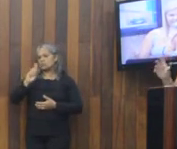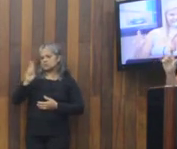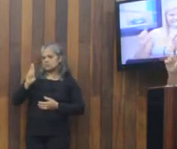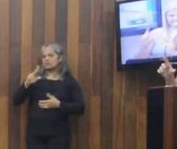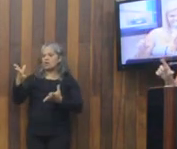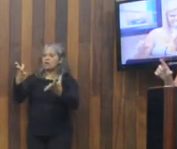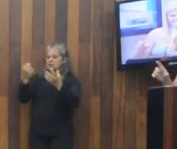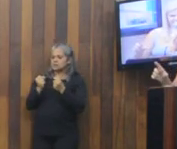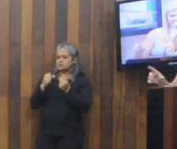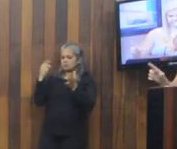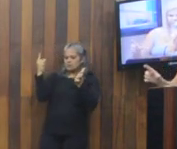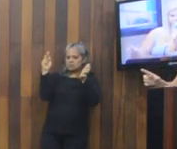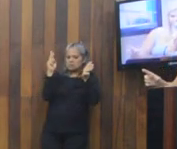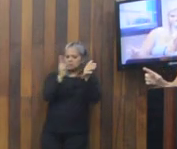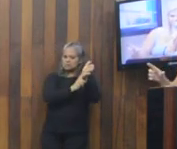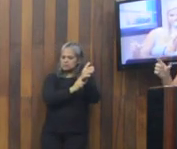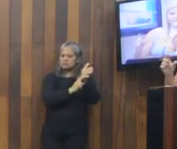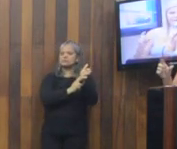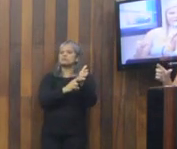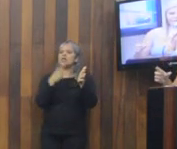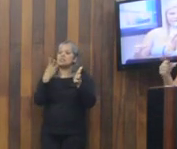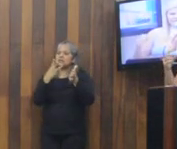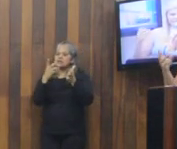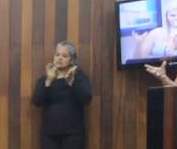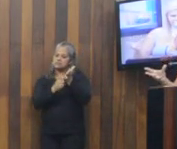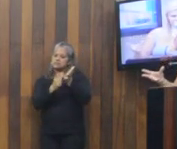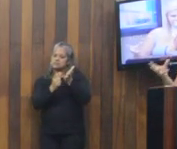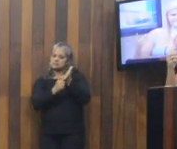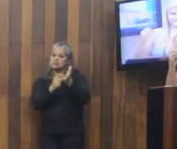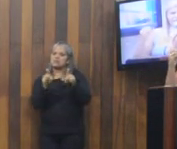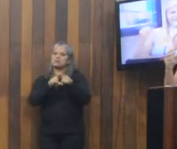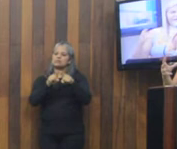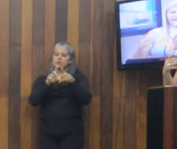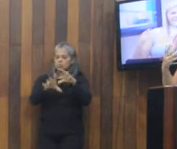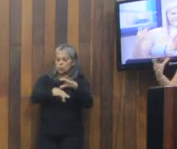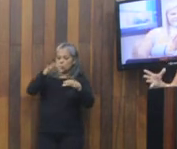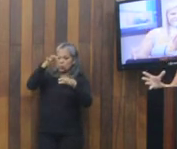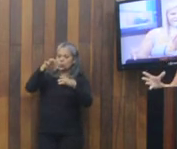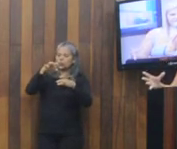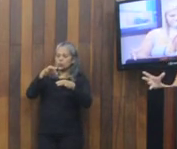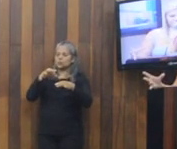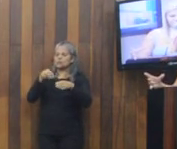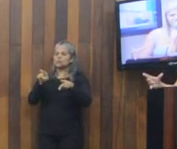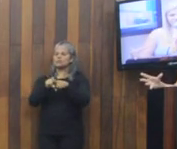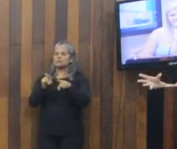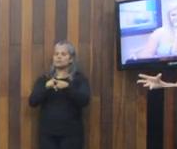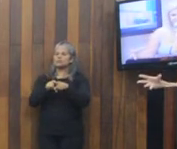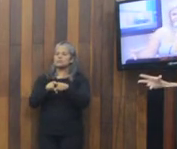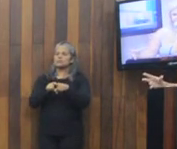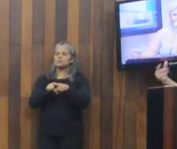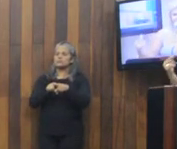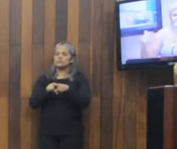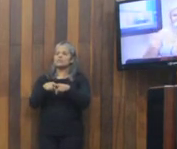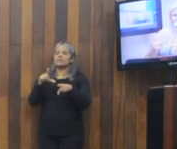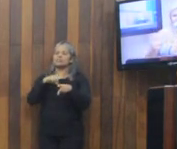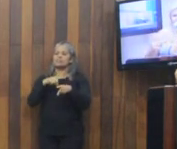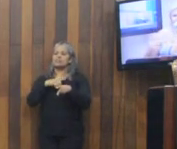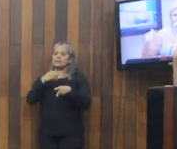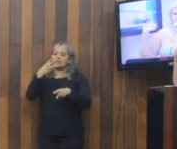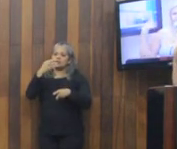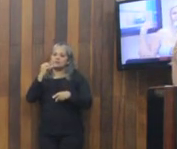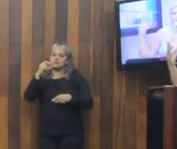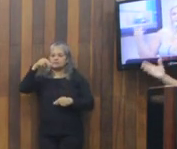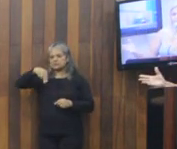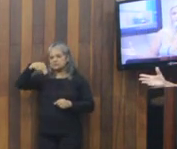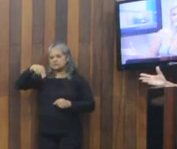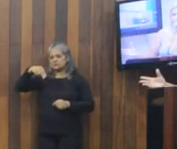empresa delas, elas recebem 3 cupons para poderem ter o sorteio e elas vão participar de um sorteio no dia 30 de novembro na Praça Porto